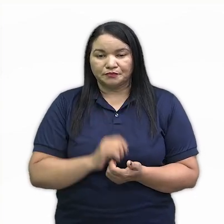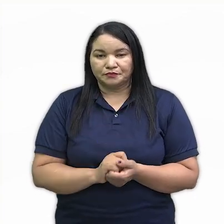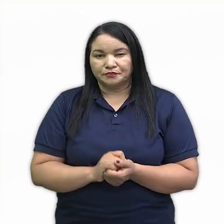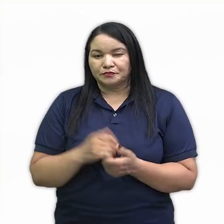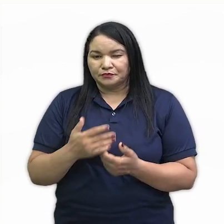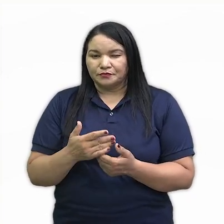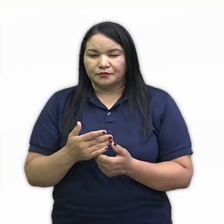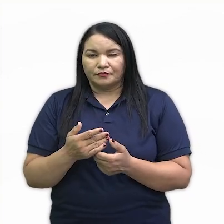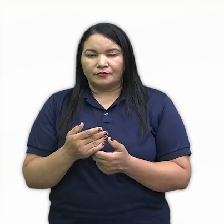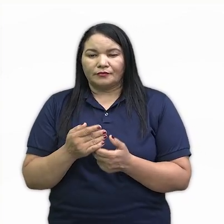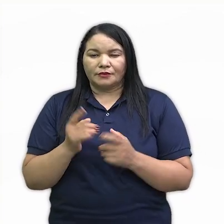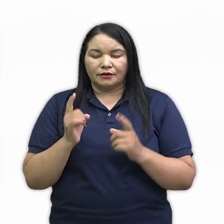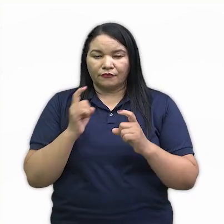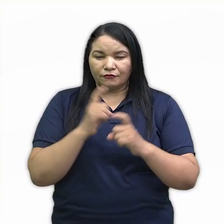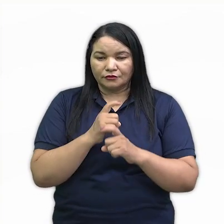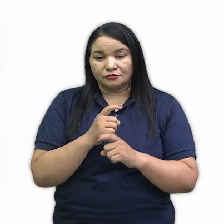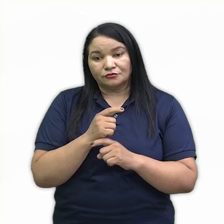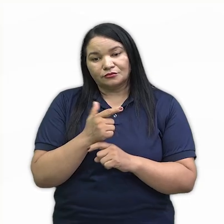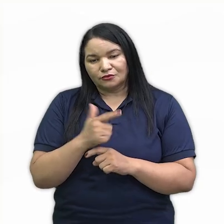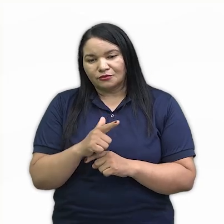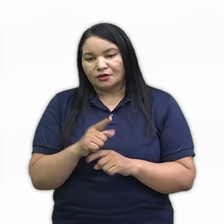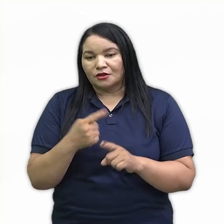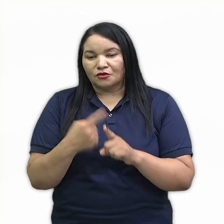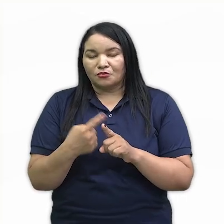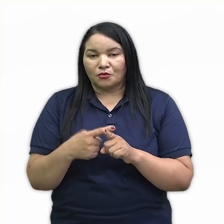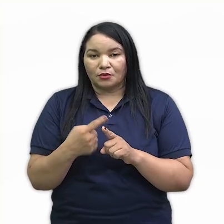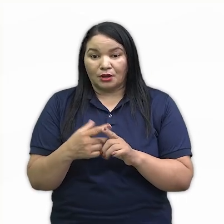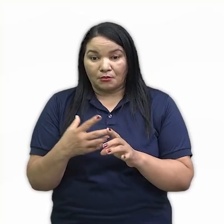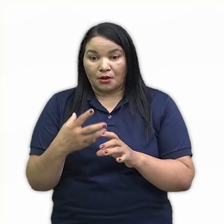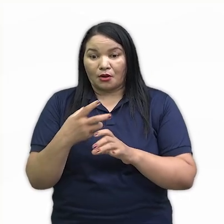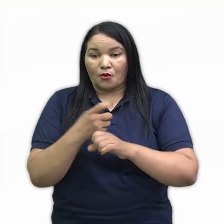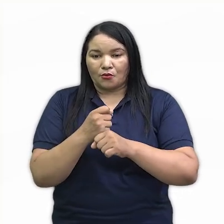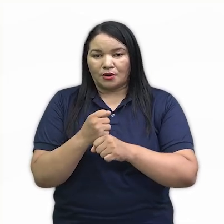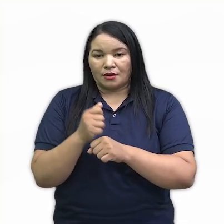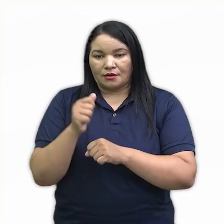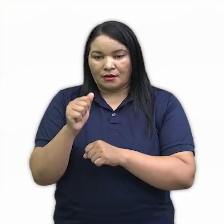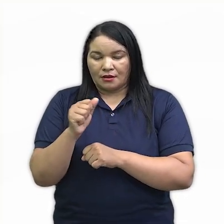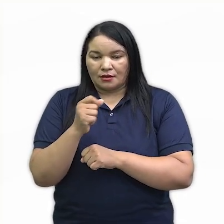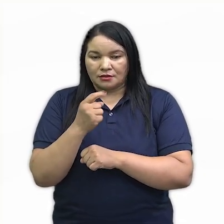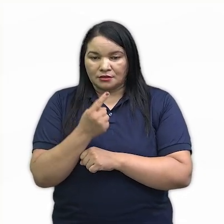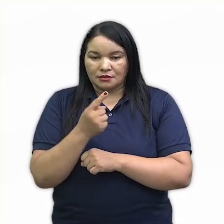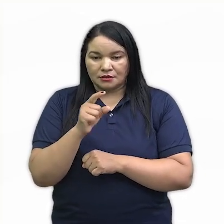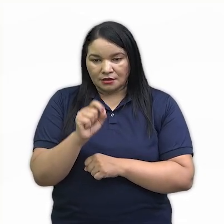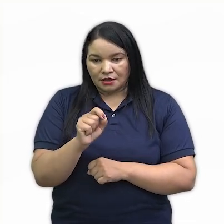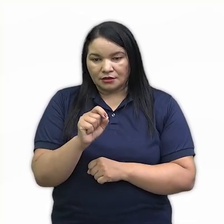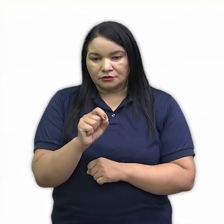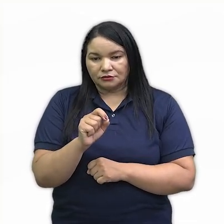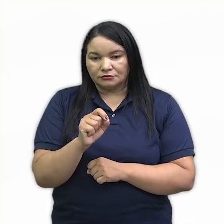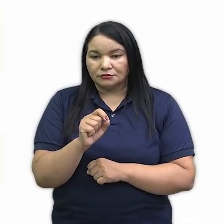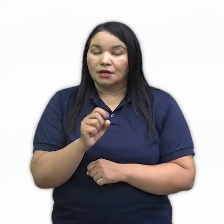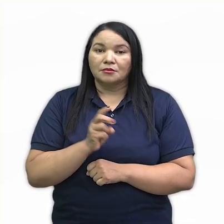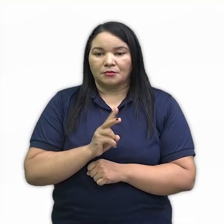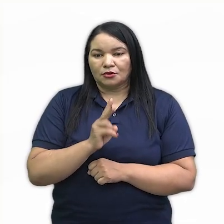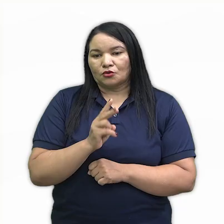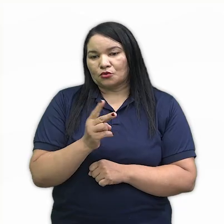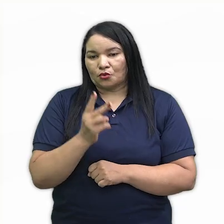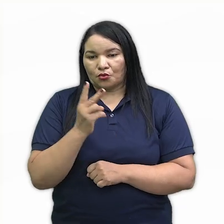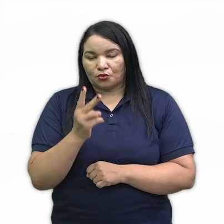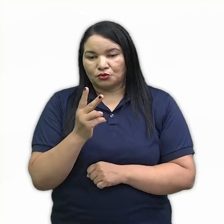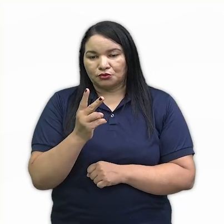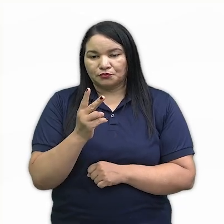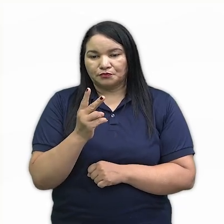dificuldades, porque para calcular o A10, nós íamos continuar com o 2, né, sendo A1,